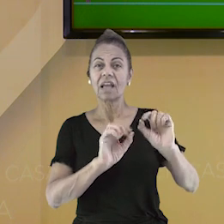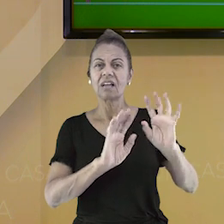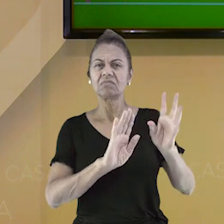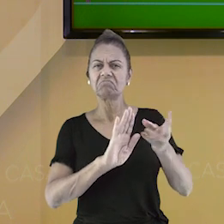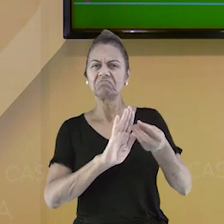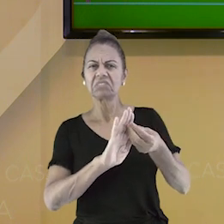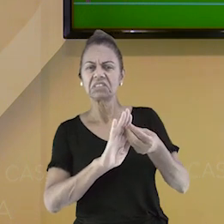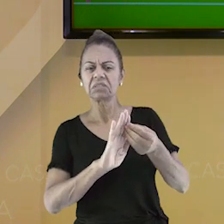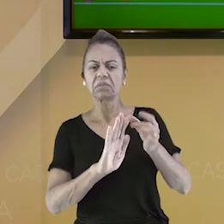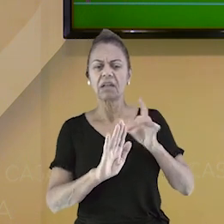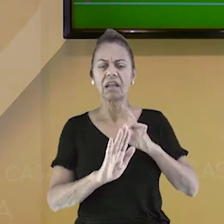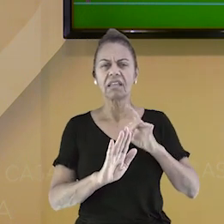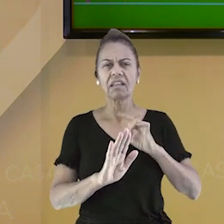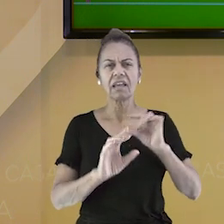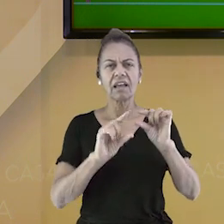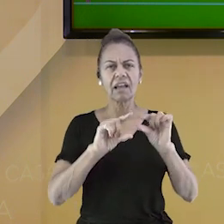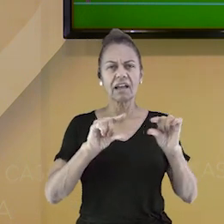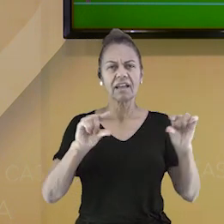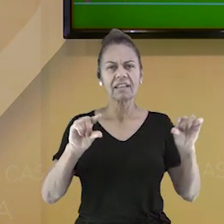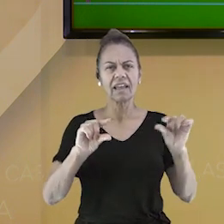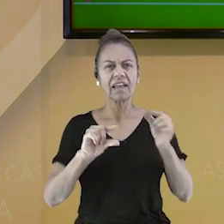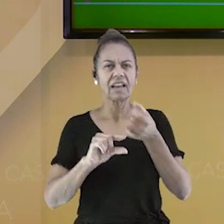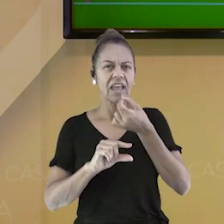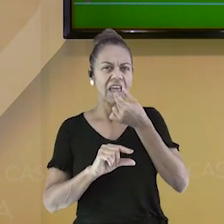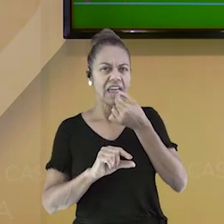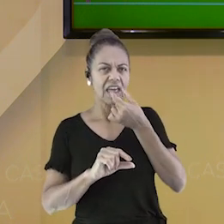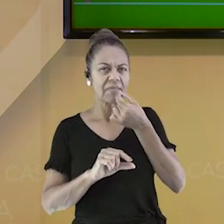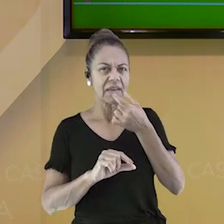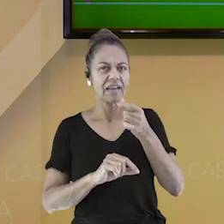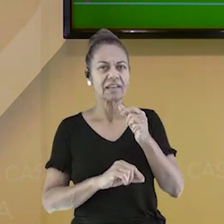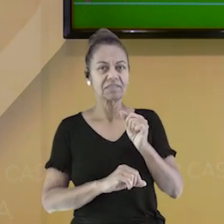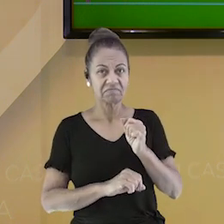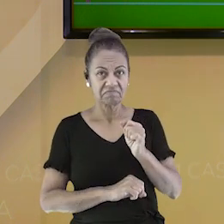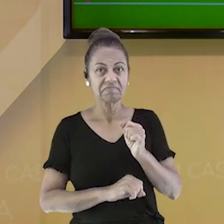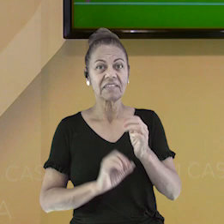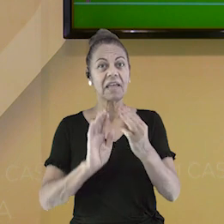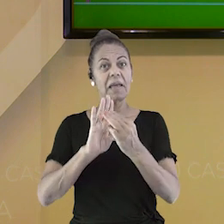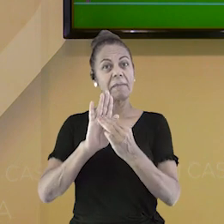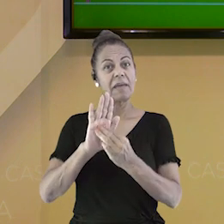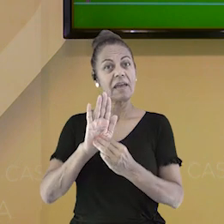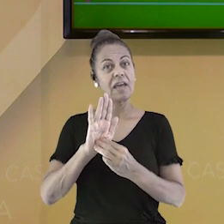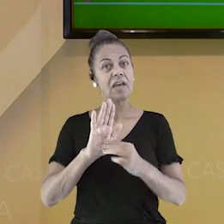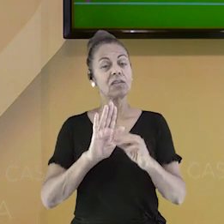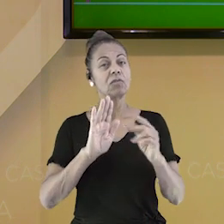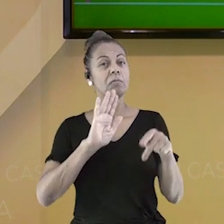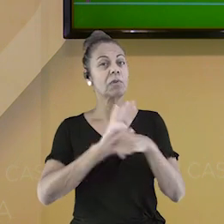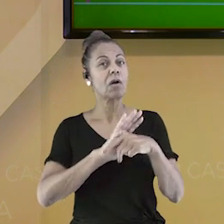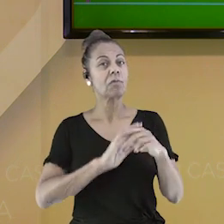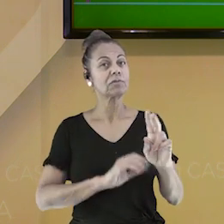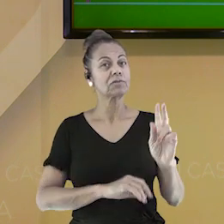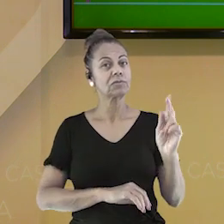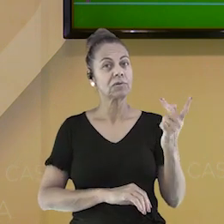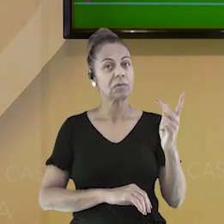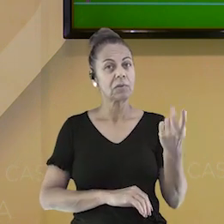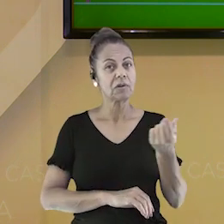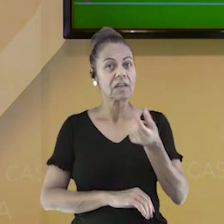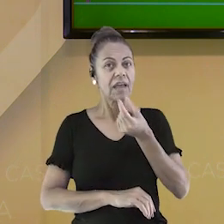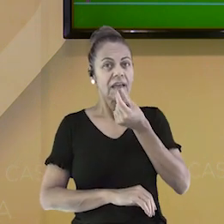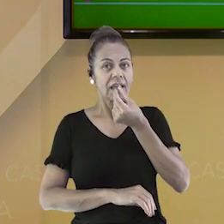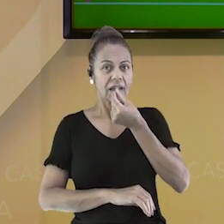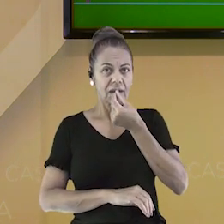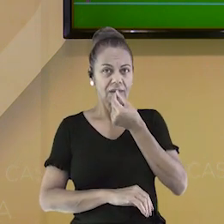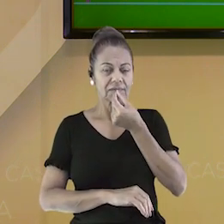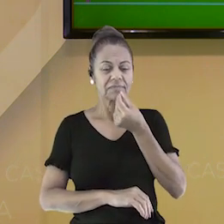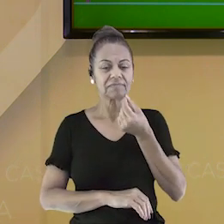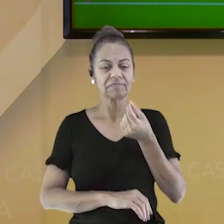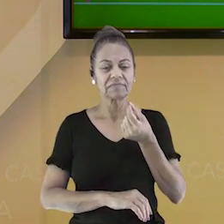A terceira figura tem o símbolo de algumas cartelas de comprimidos, né? São os anticoncepcionais. São